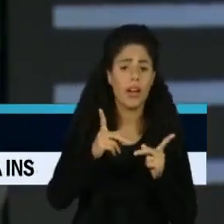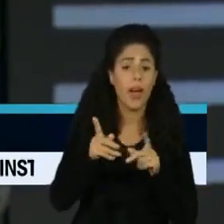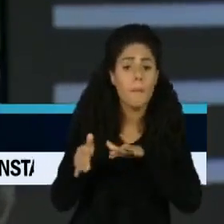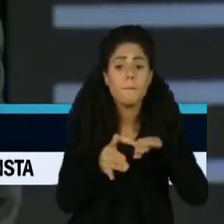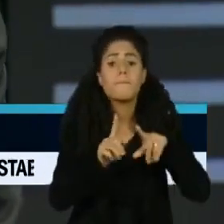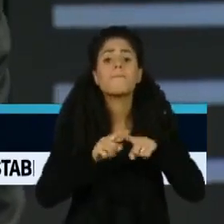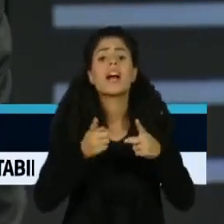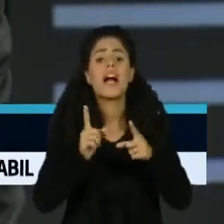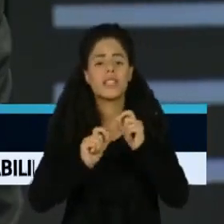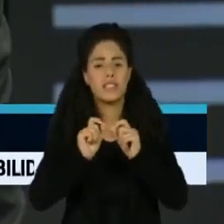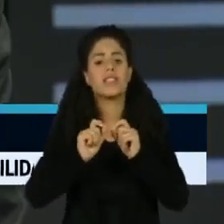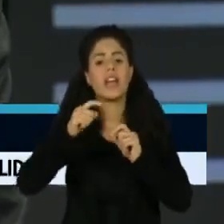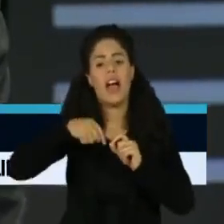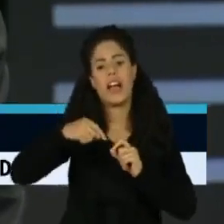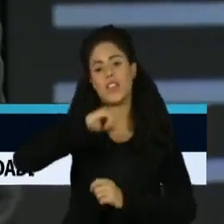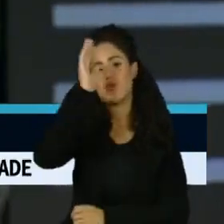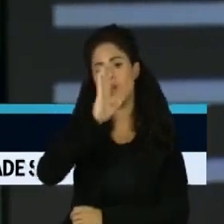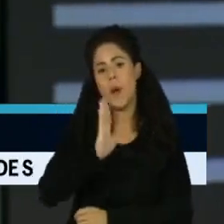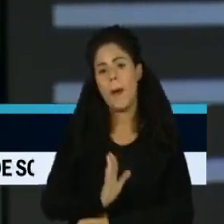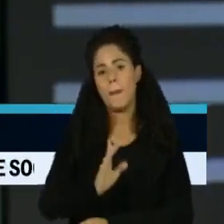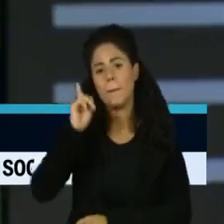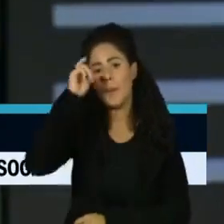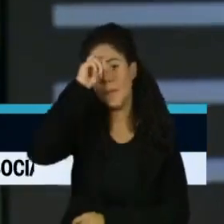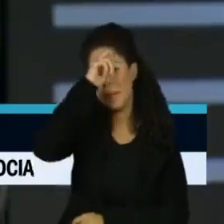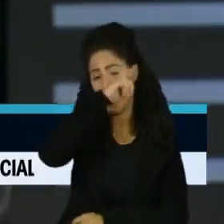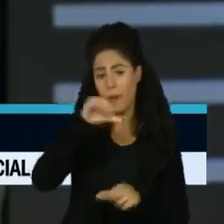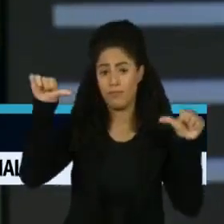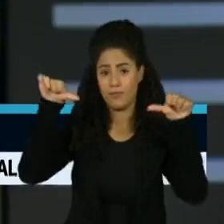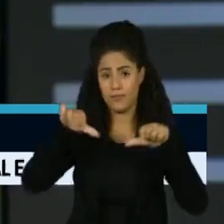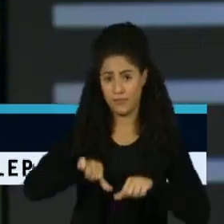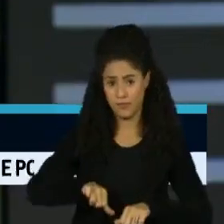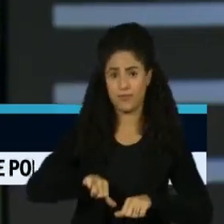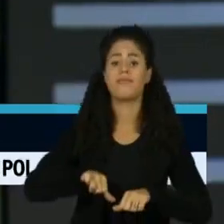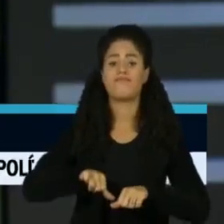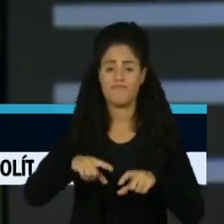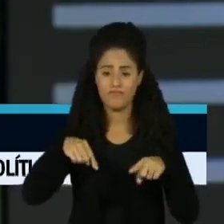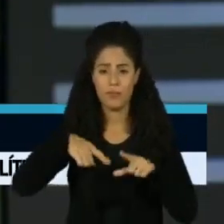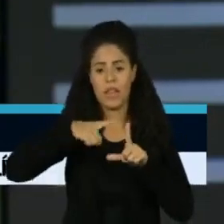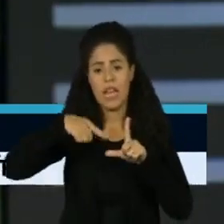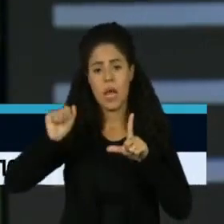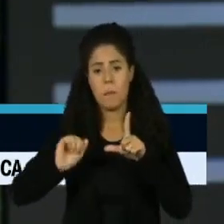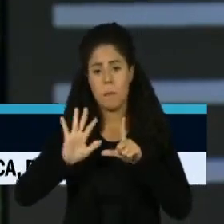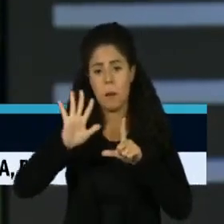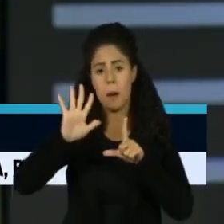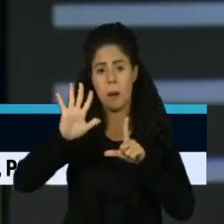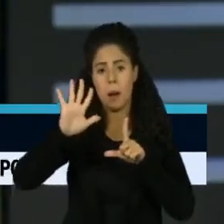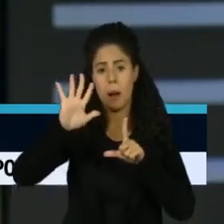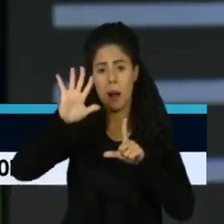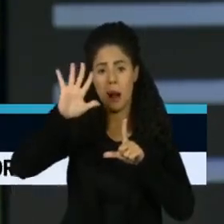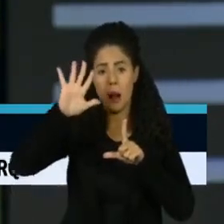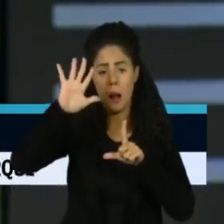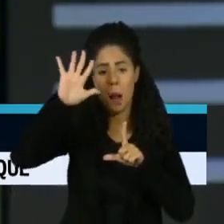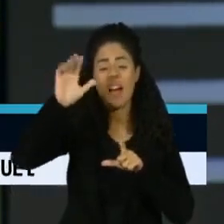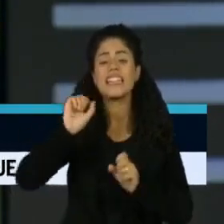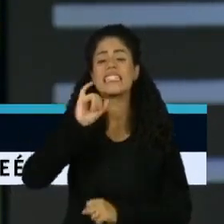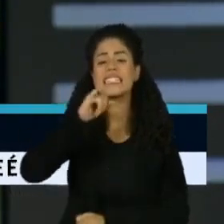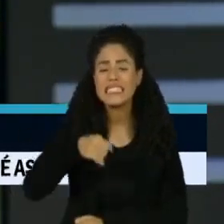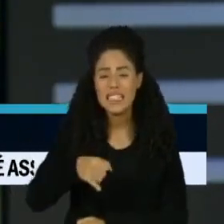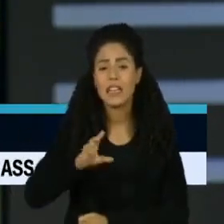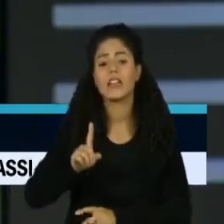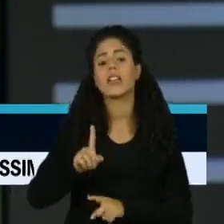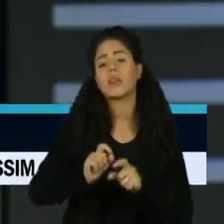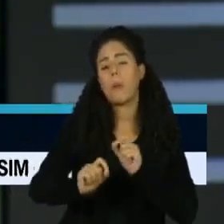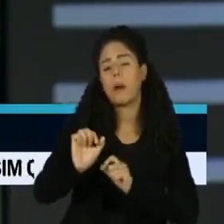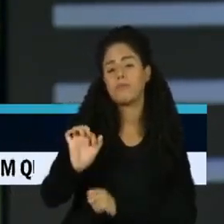Então, eu acho que a gente corre o risco de estar numa situação duplamente ruim. Uma inflação que está